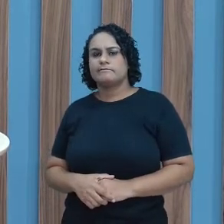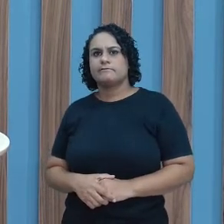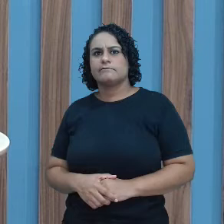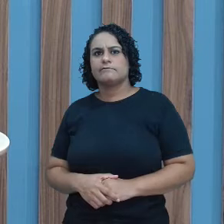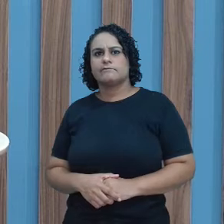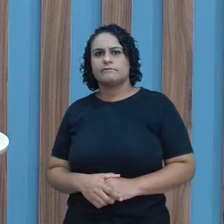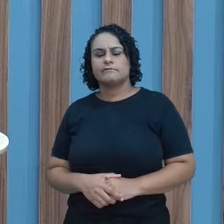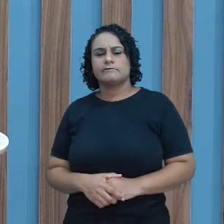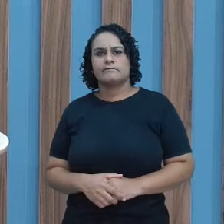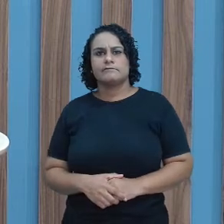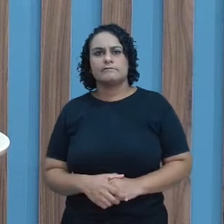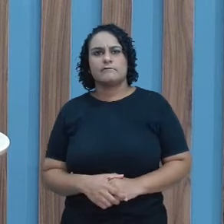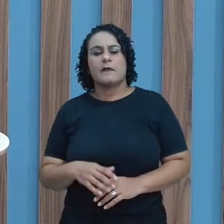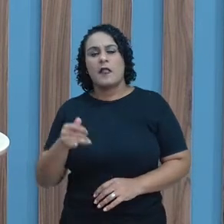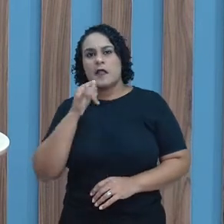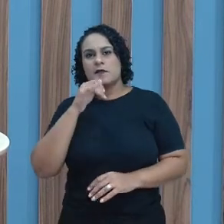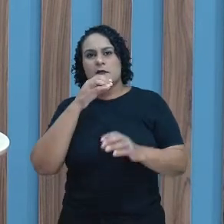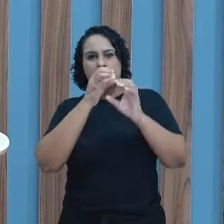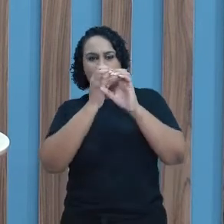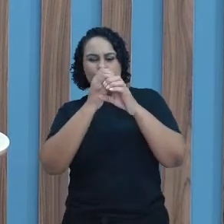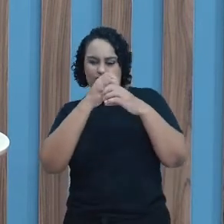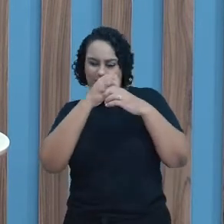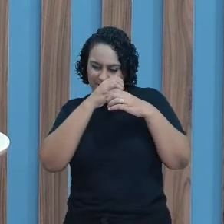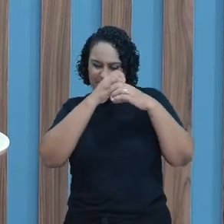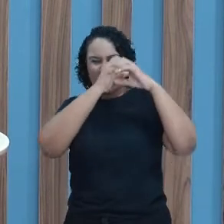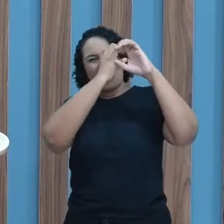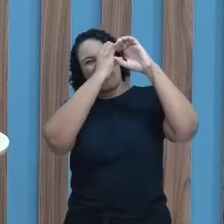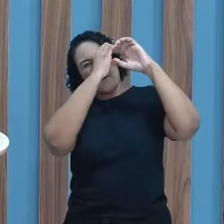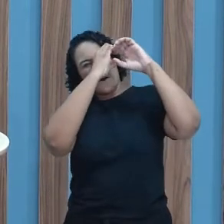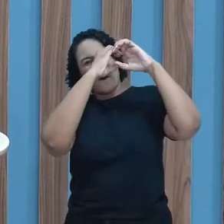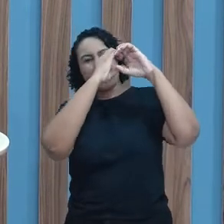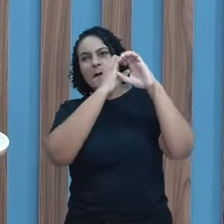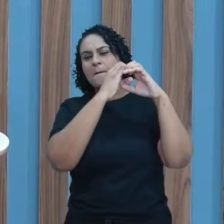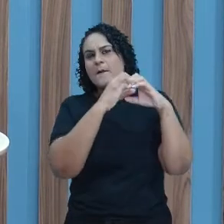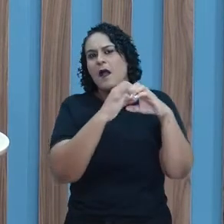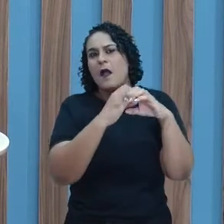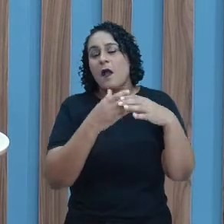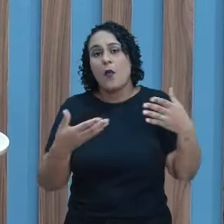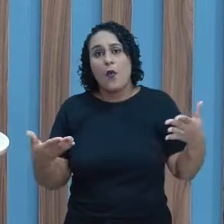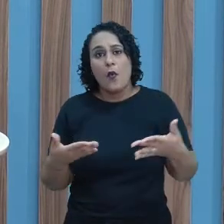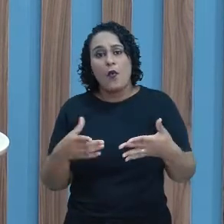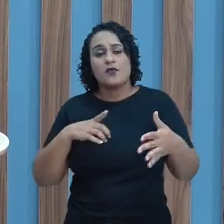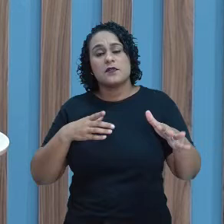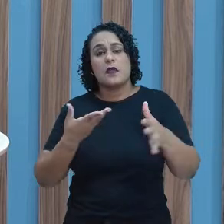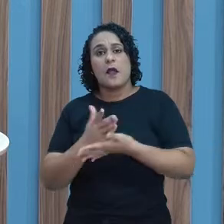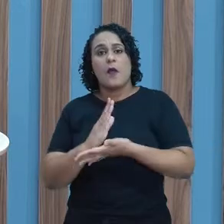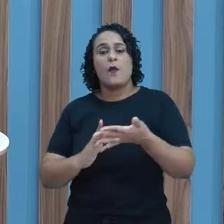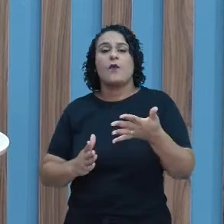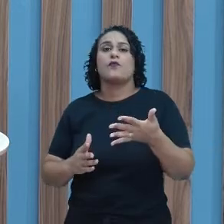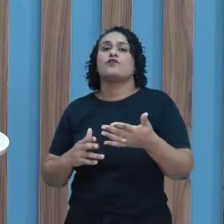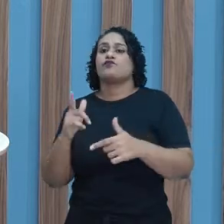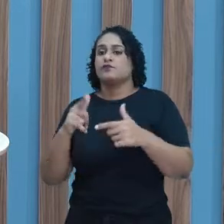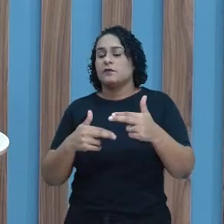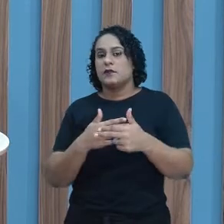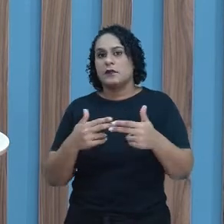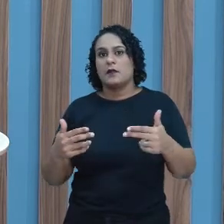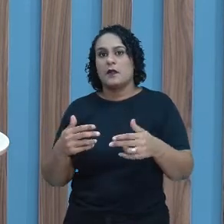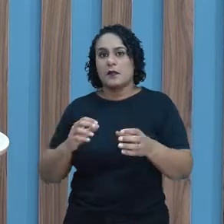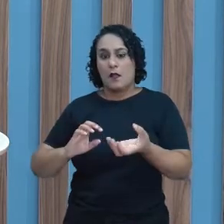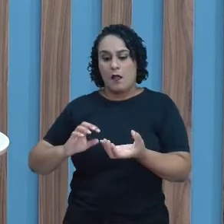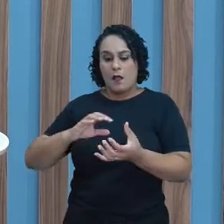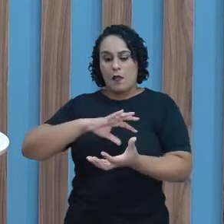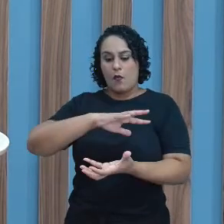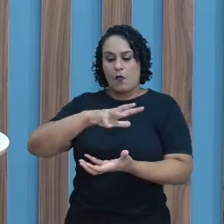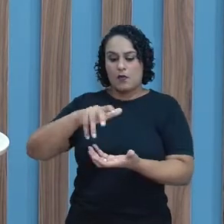como a luneta. Imagina hoje ter determinados equipamentos que estão aí, ó, no espaço,